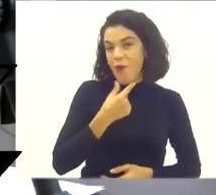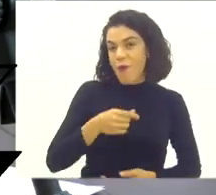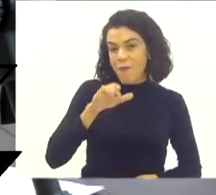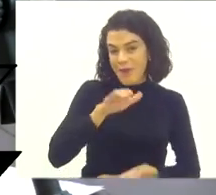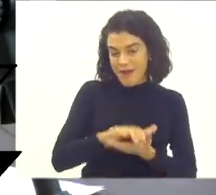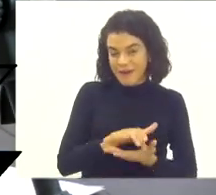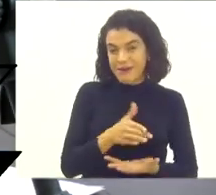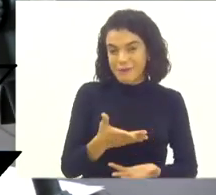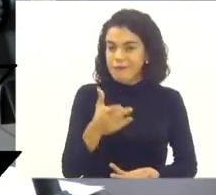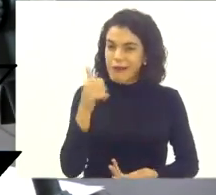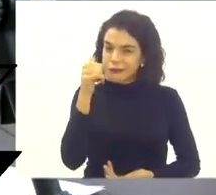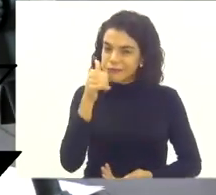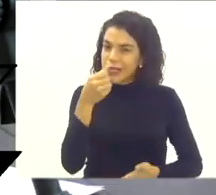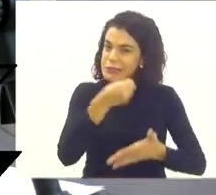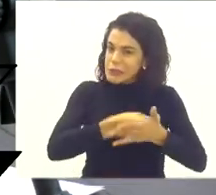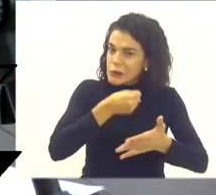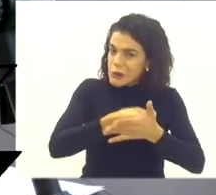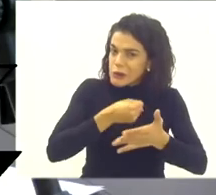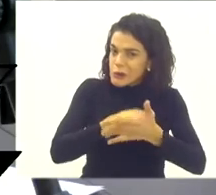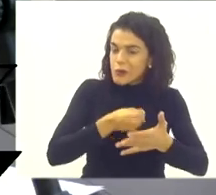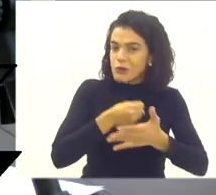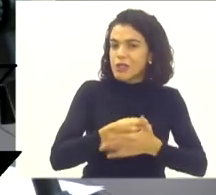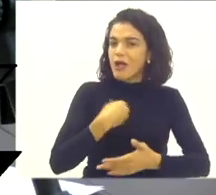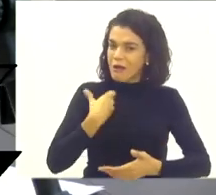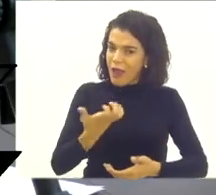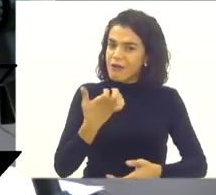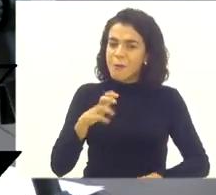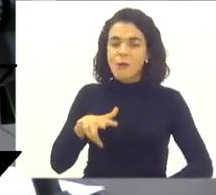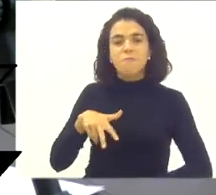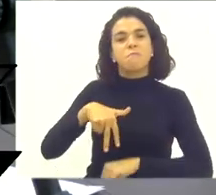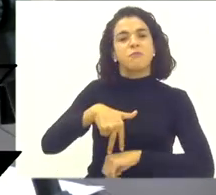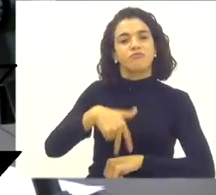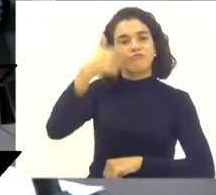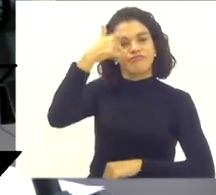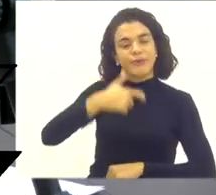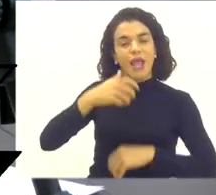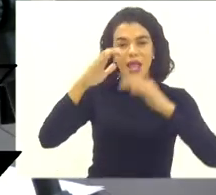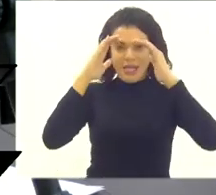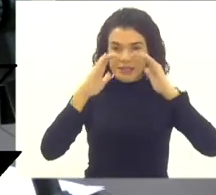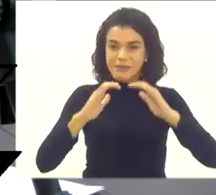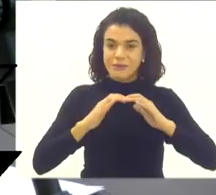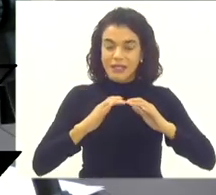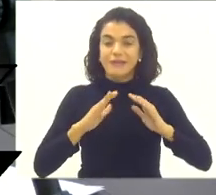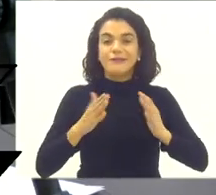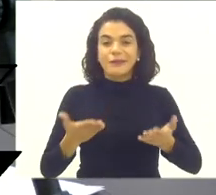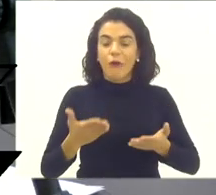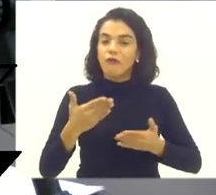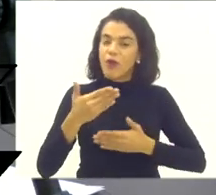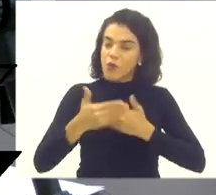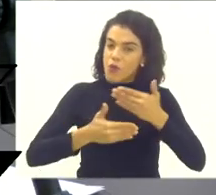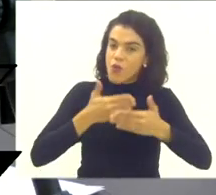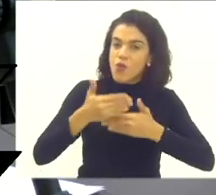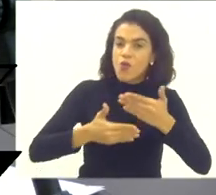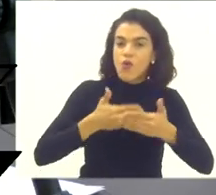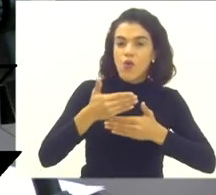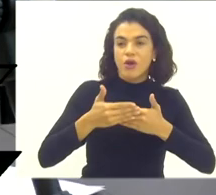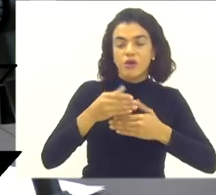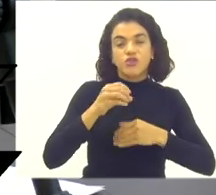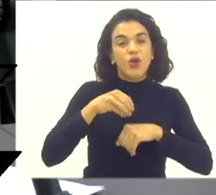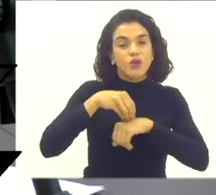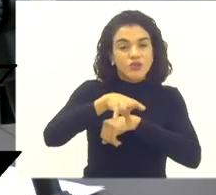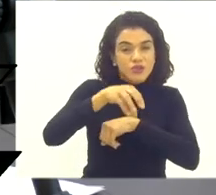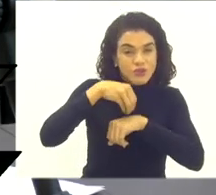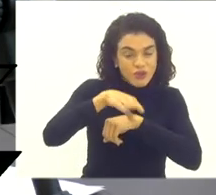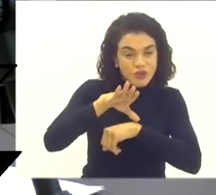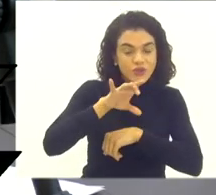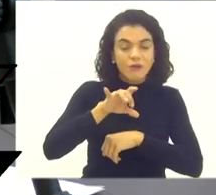e elas lutam muito para poder ter o seu trabalho é sendo respeitado então assim foi uma caminhada minha eu tô só dando esse depoimento